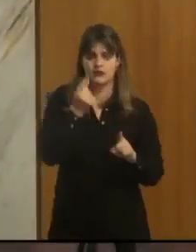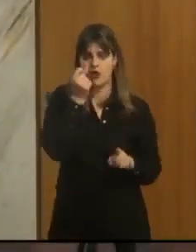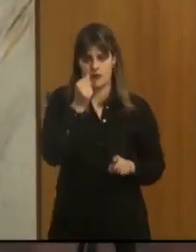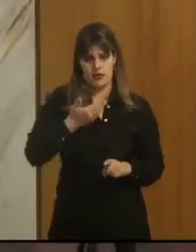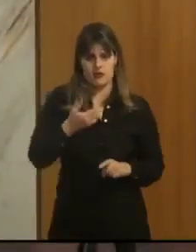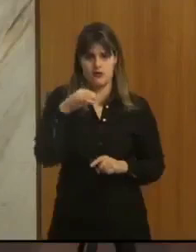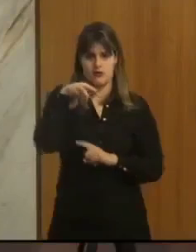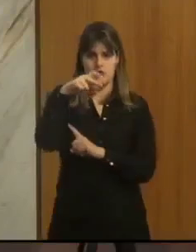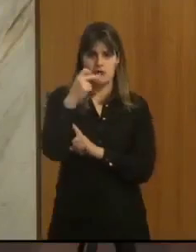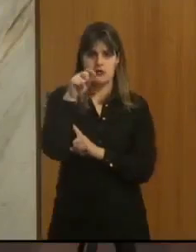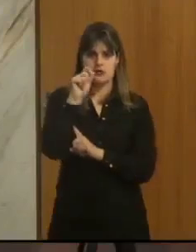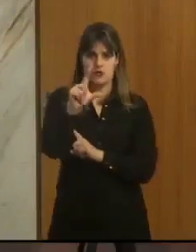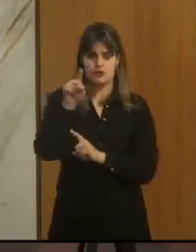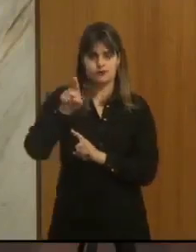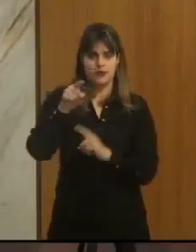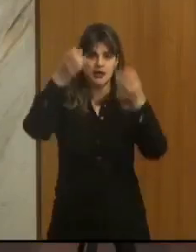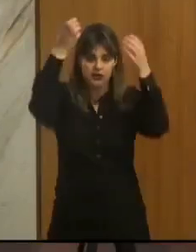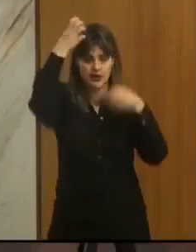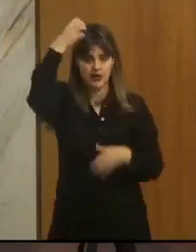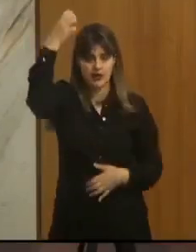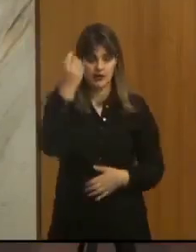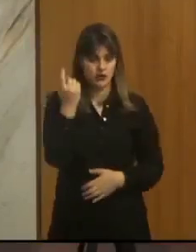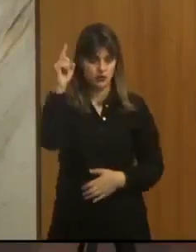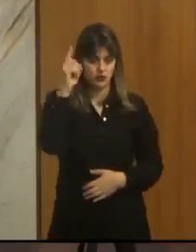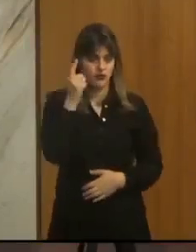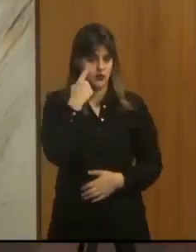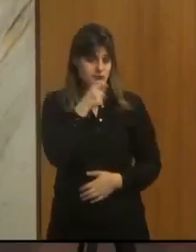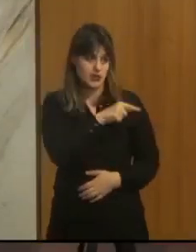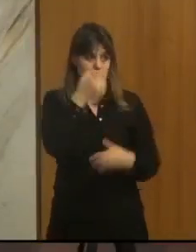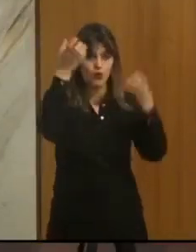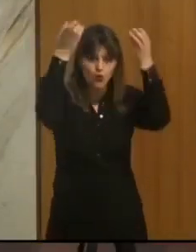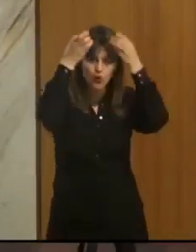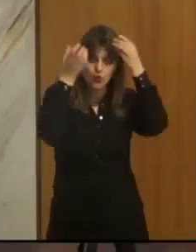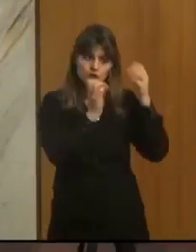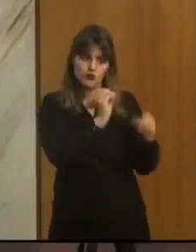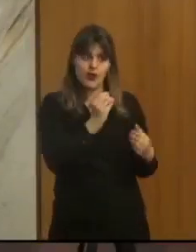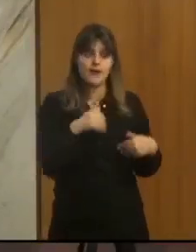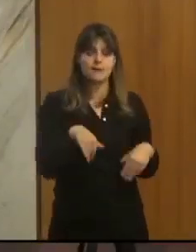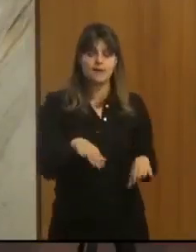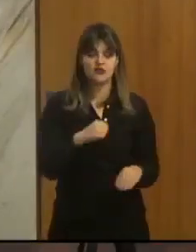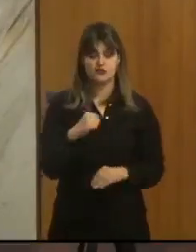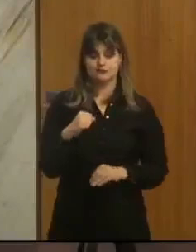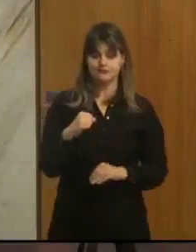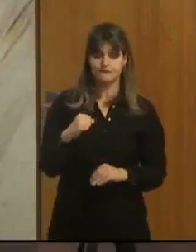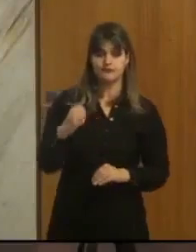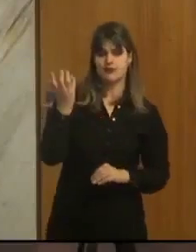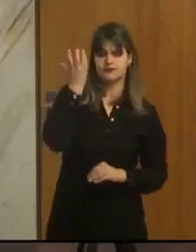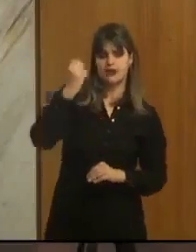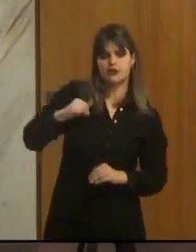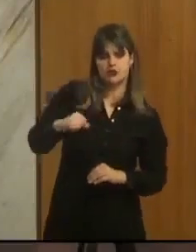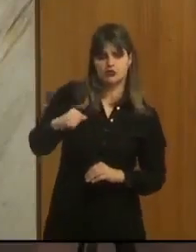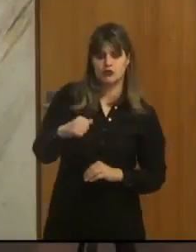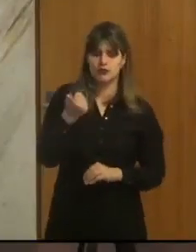que não era rei, e se vocês repararem, não tem aqui a coroa, mas sim Duque de Beja, título que o Dom